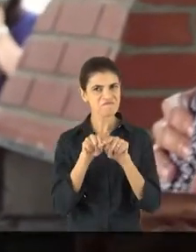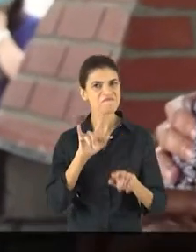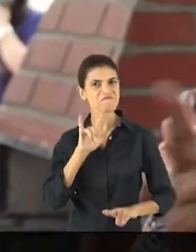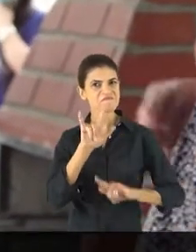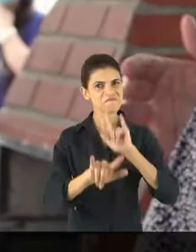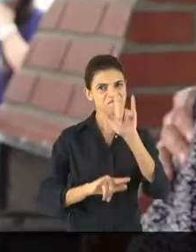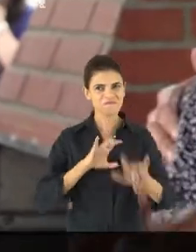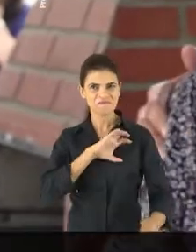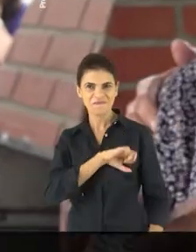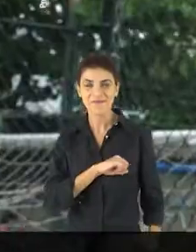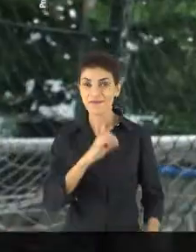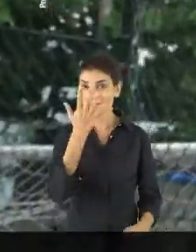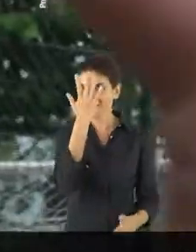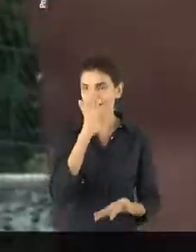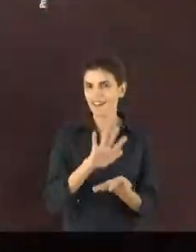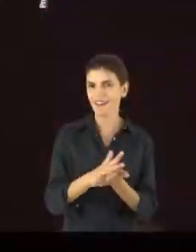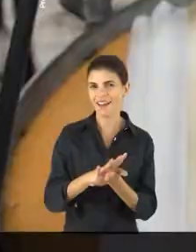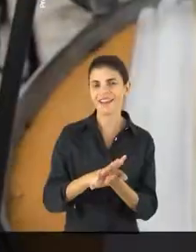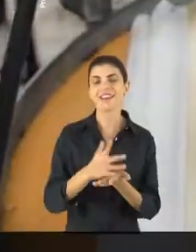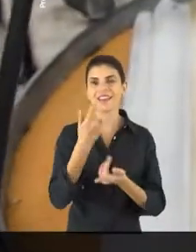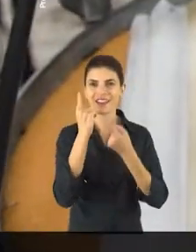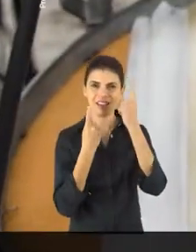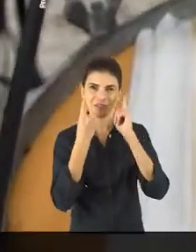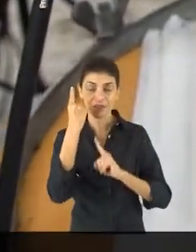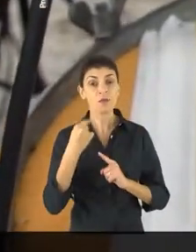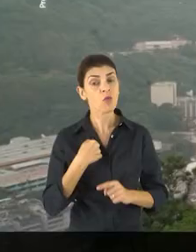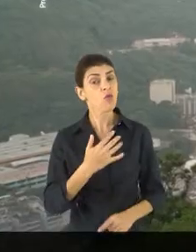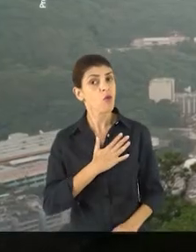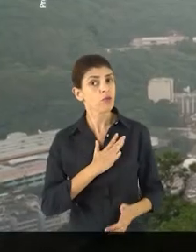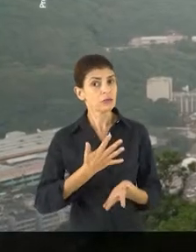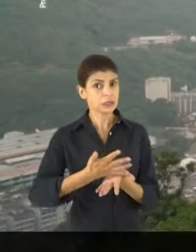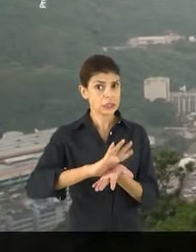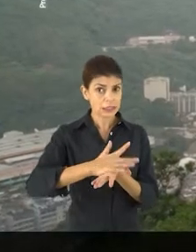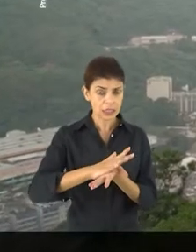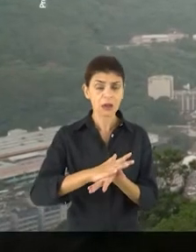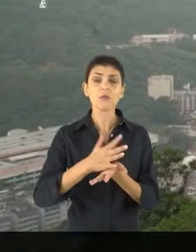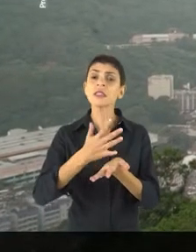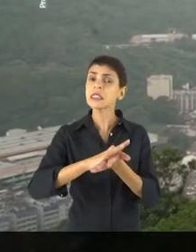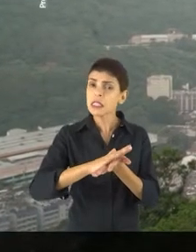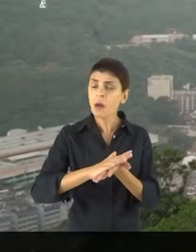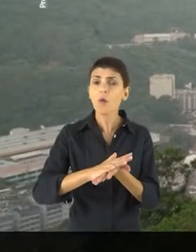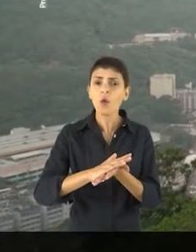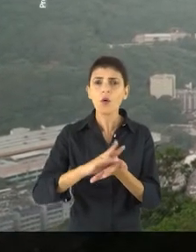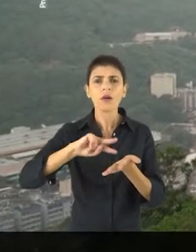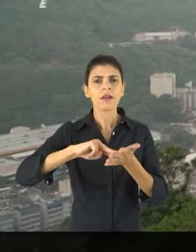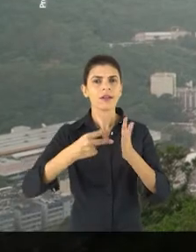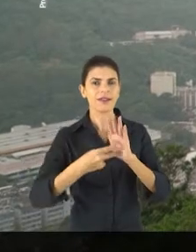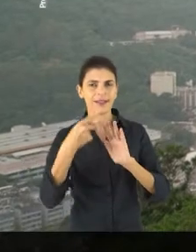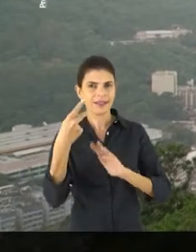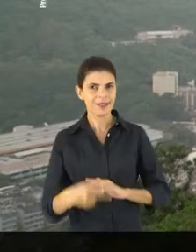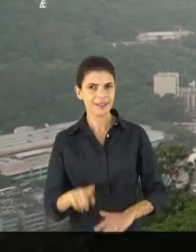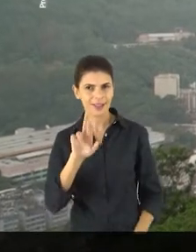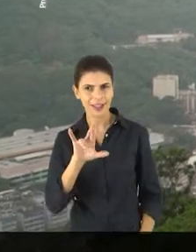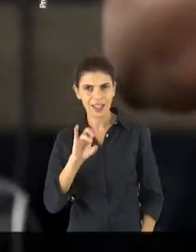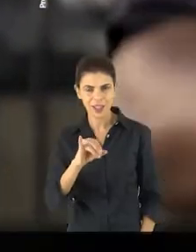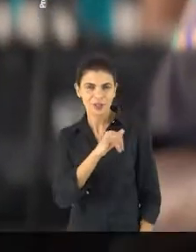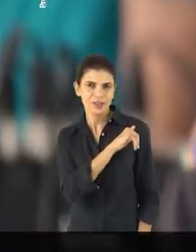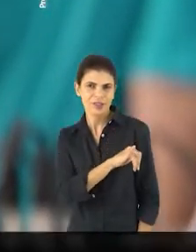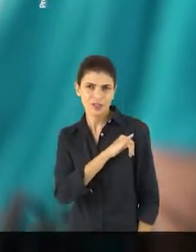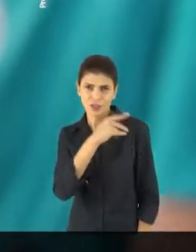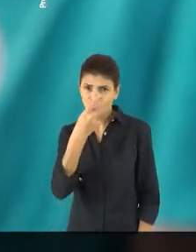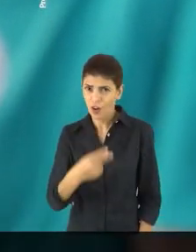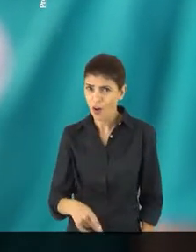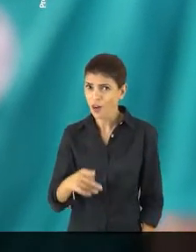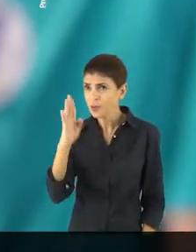pelo carnaval. Eu gosto de samba enredo. O samba enredo, ele conta muito sobre a nossa cidade, sobre o nosso